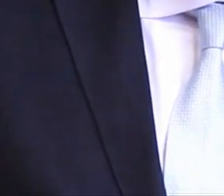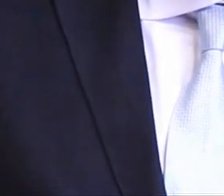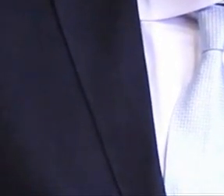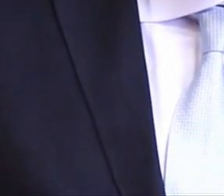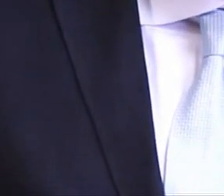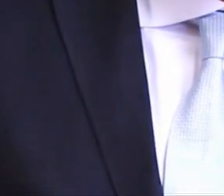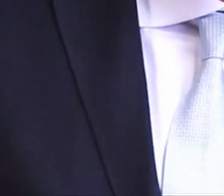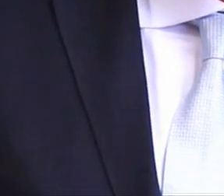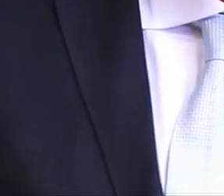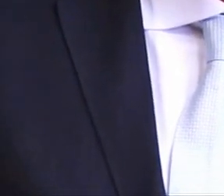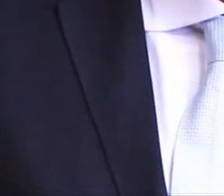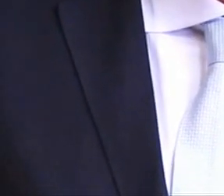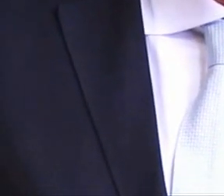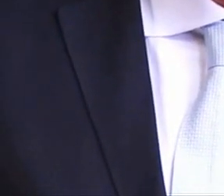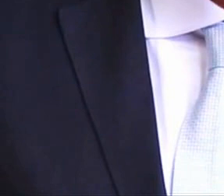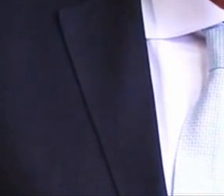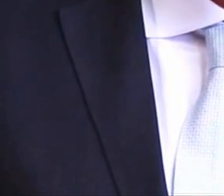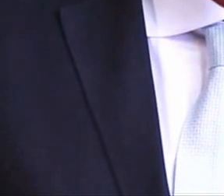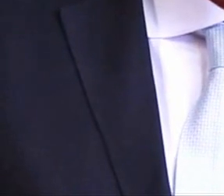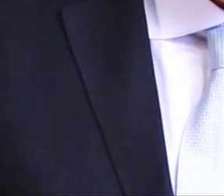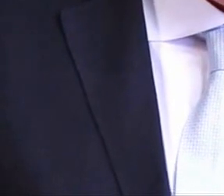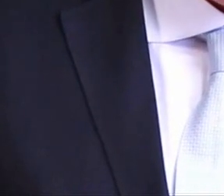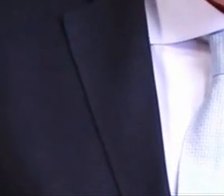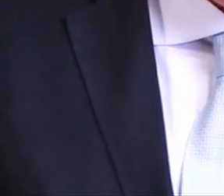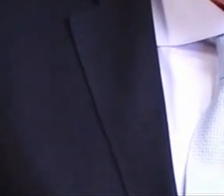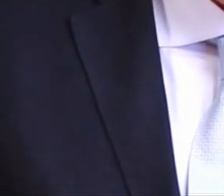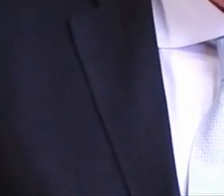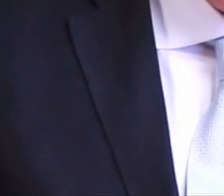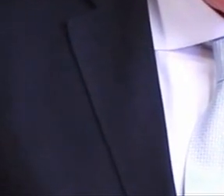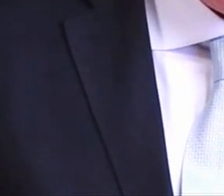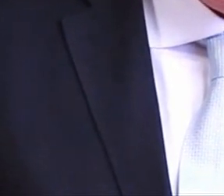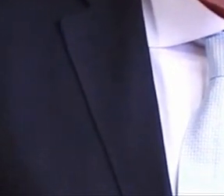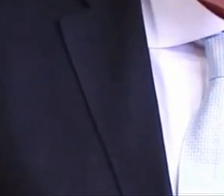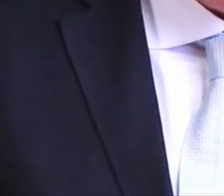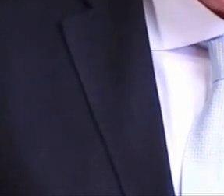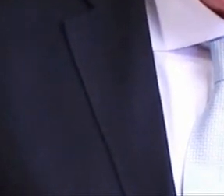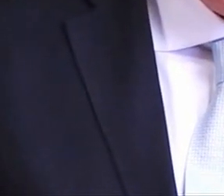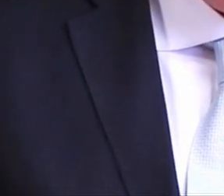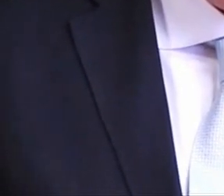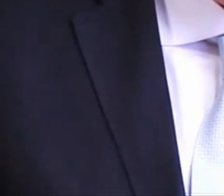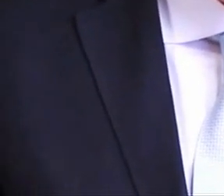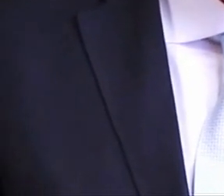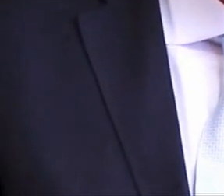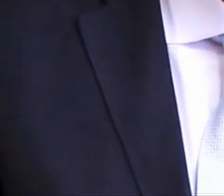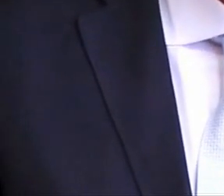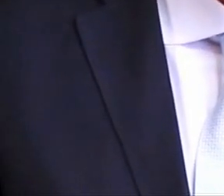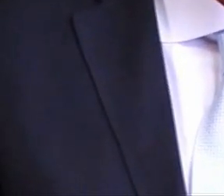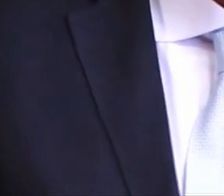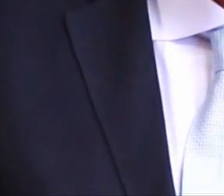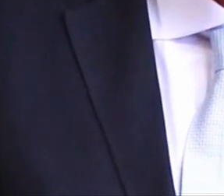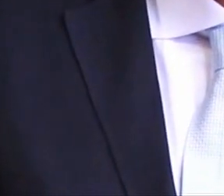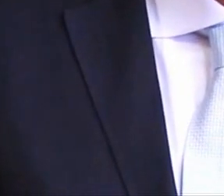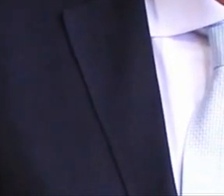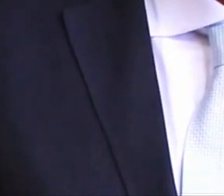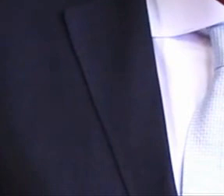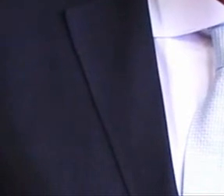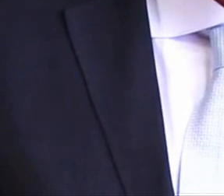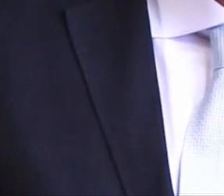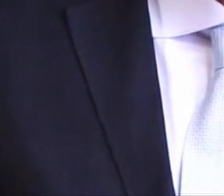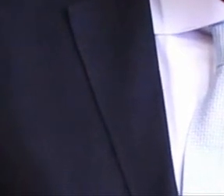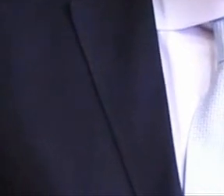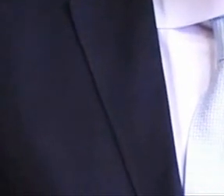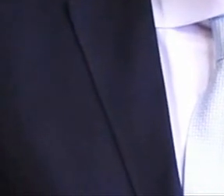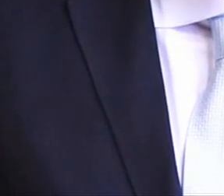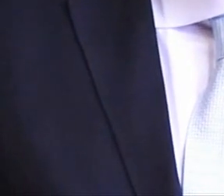presente no merecido título que você recebe da Câmara Municipal de Sorocaba. Estou em Brasília, não consigo voltar a tempo de lhe dar